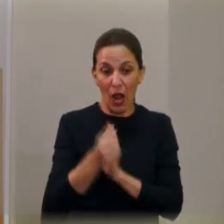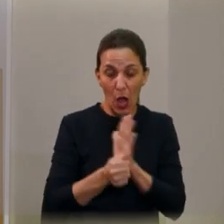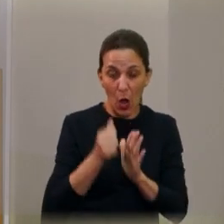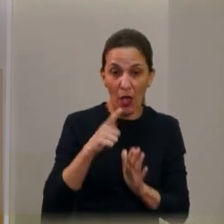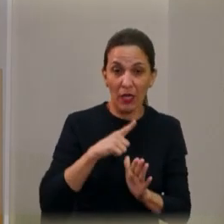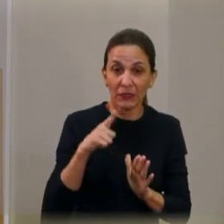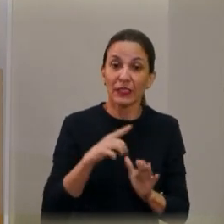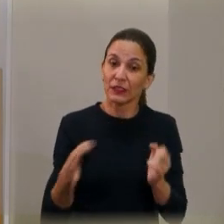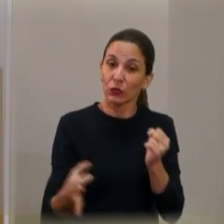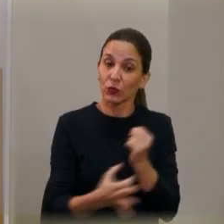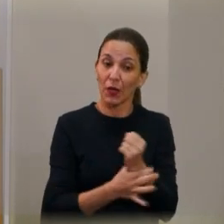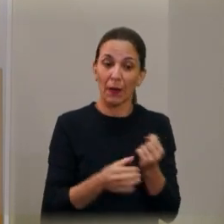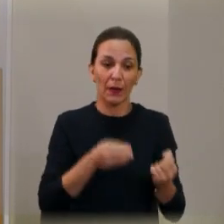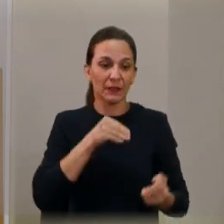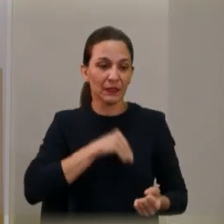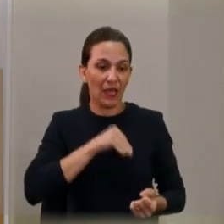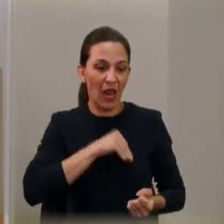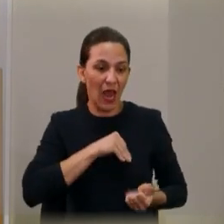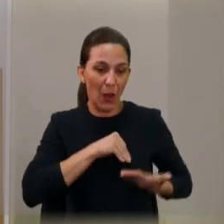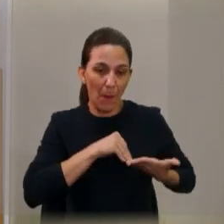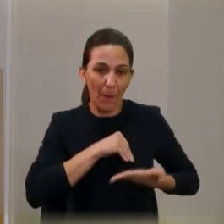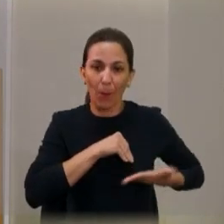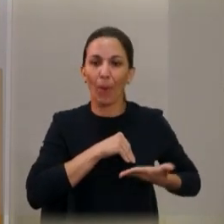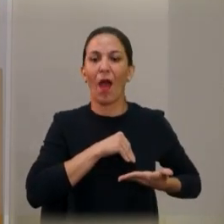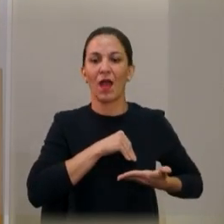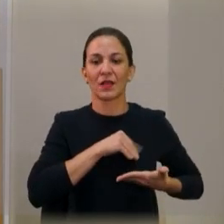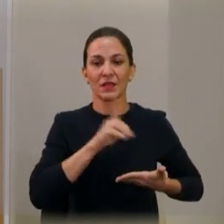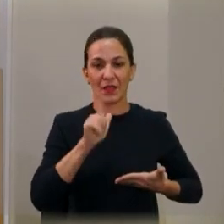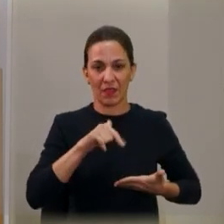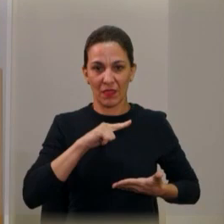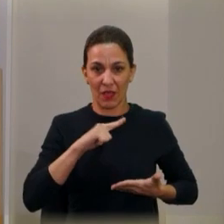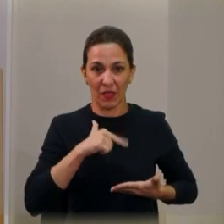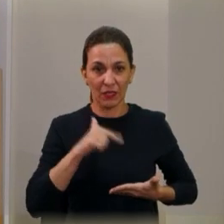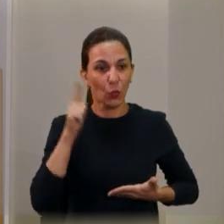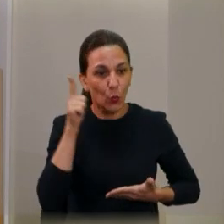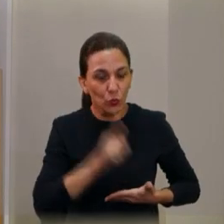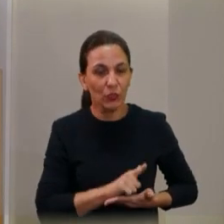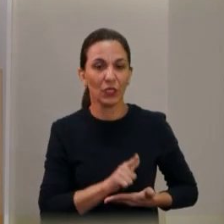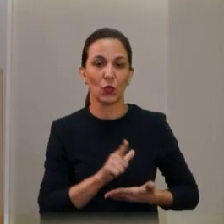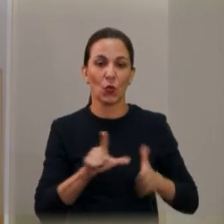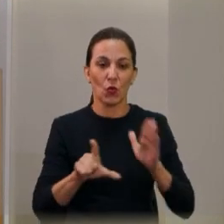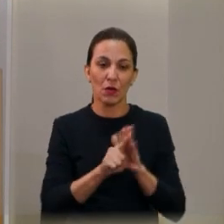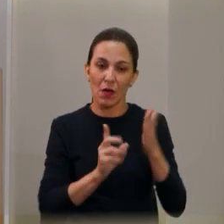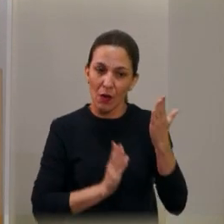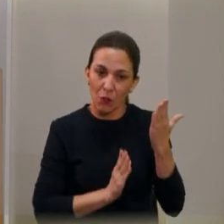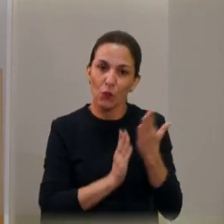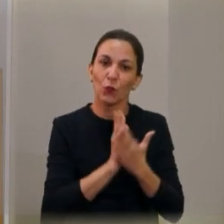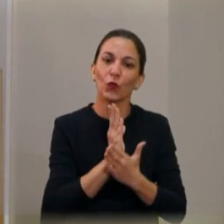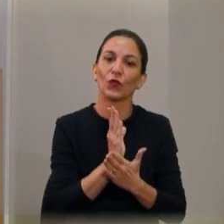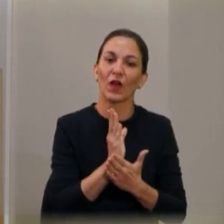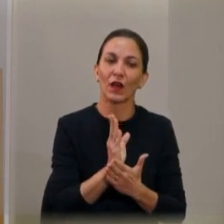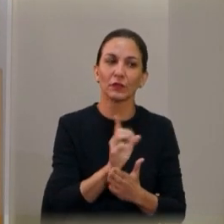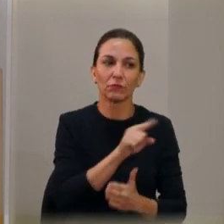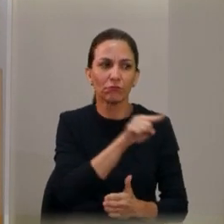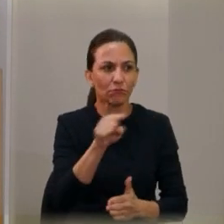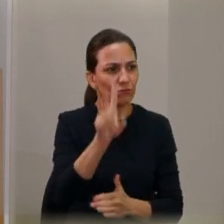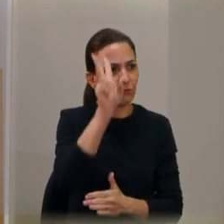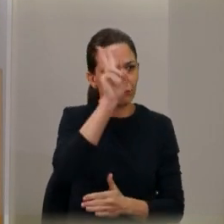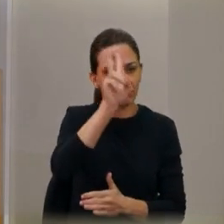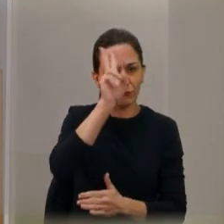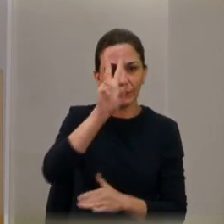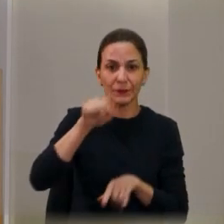a garantia do piso nacional para eles a gente conseguiu a sanção aqui em Araraquara todos aqui se lembram